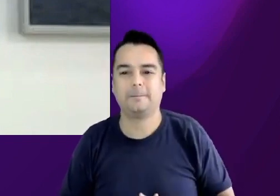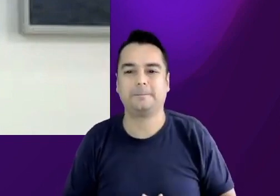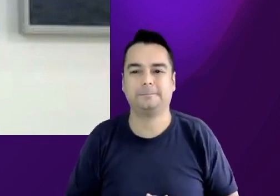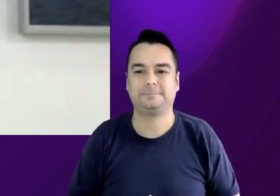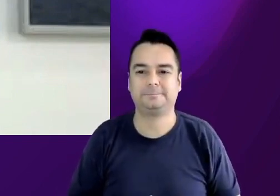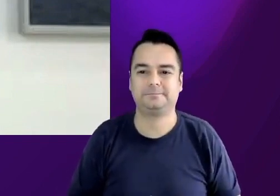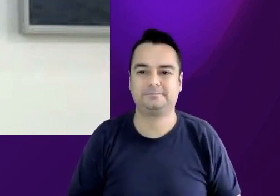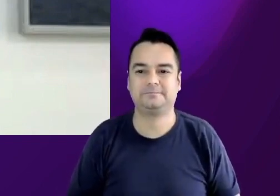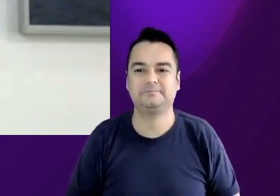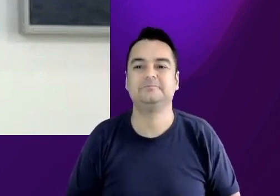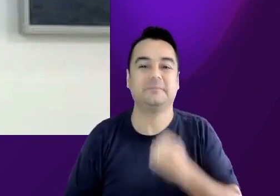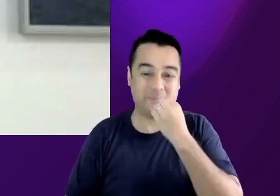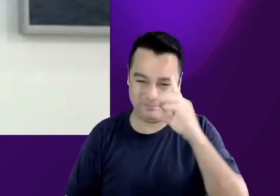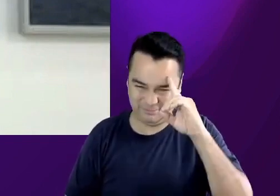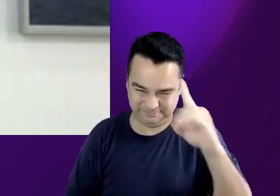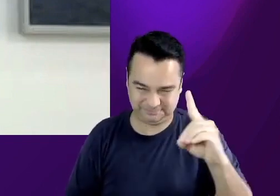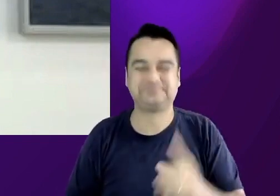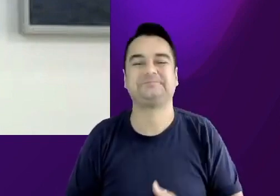Olá, bom dia.